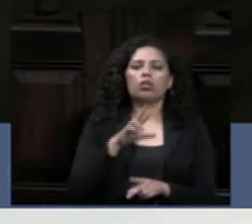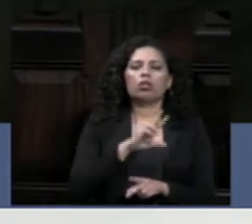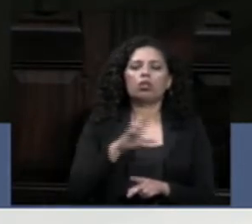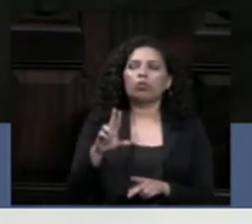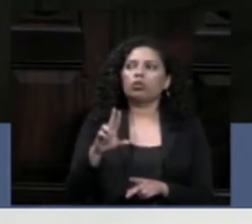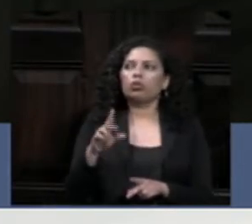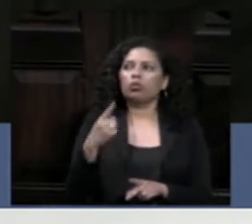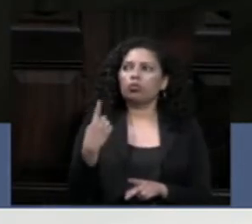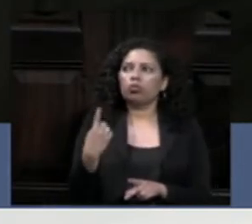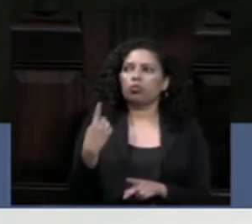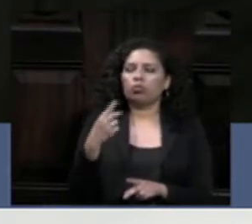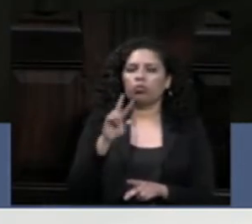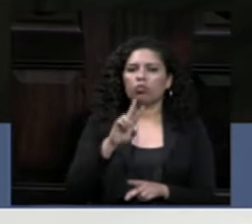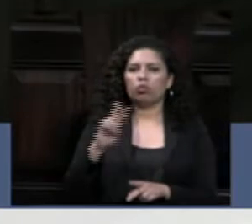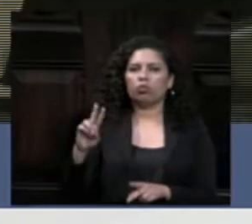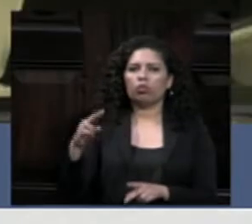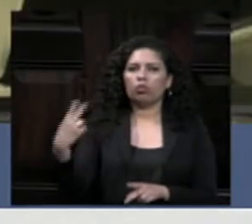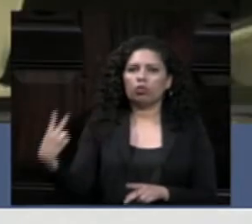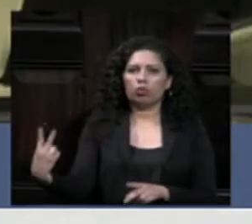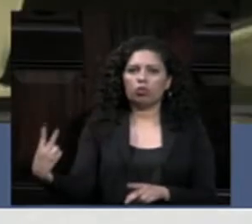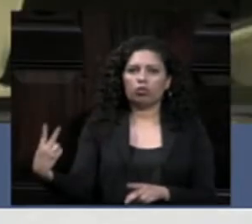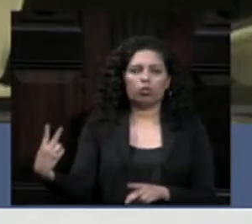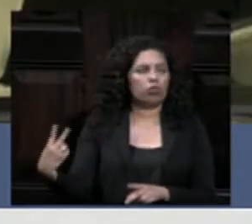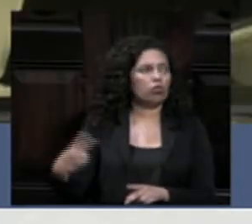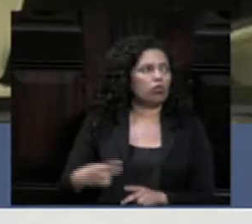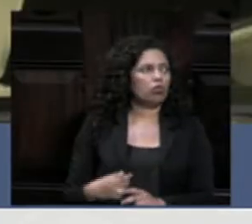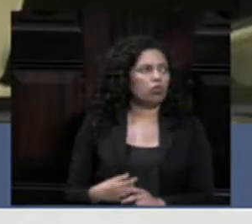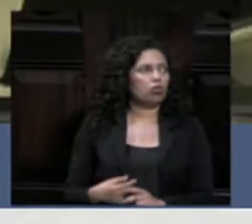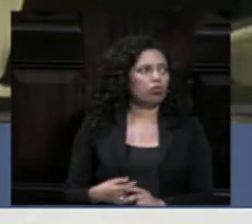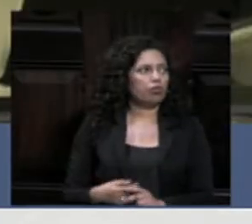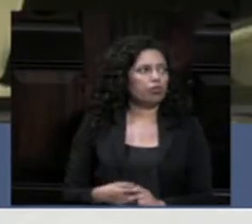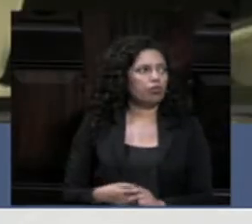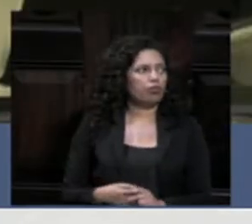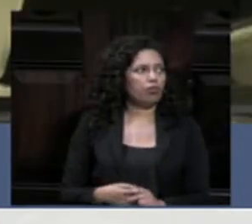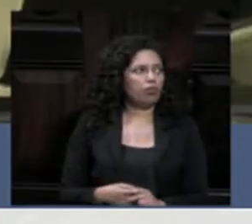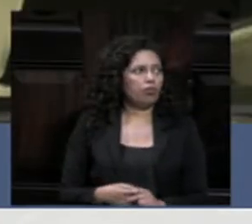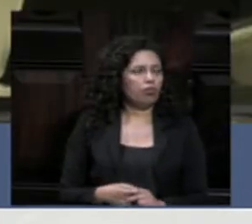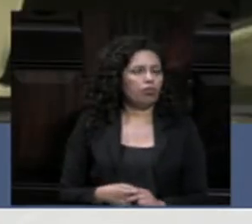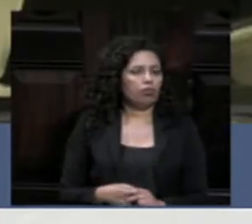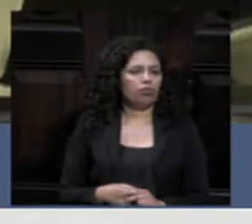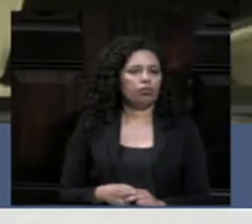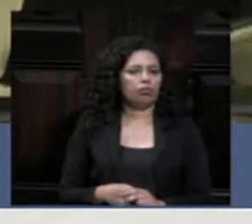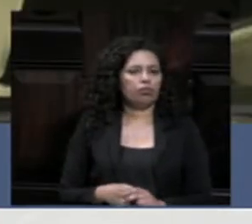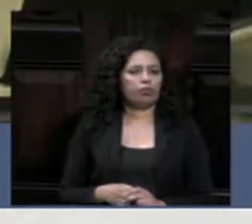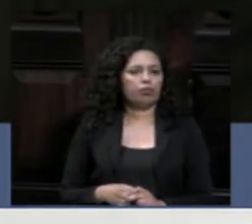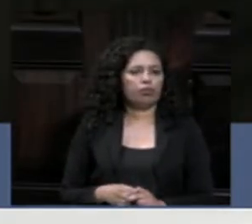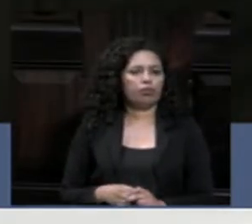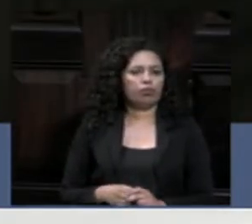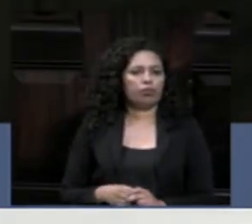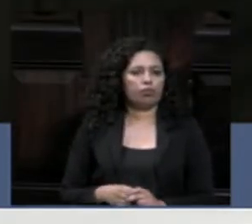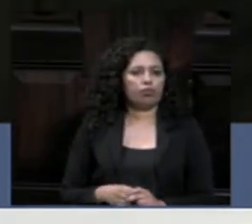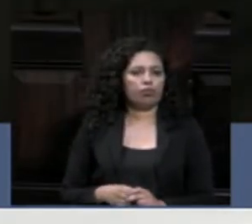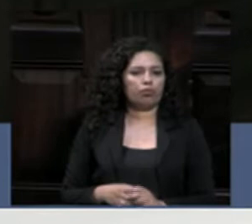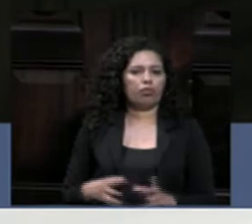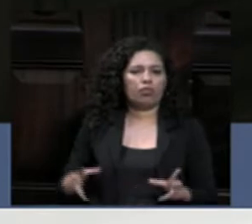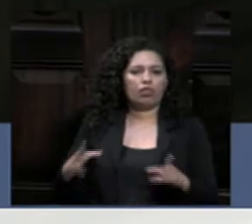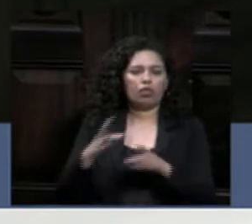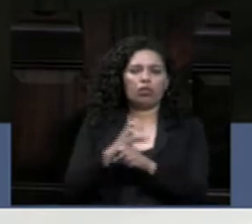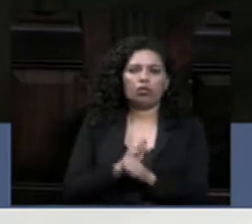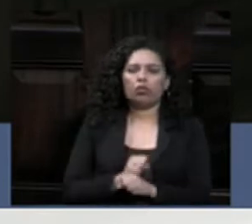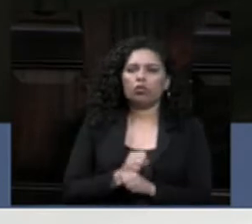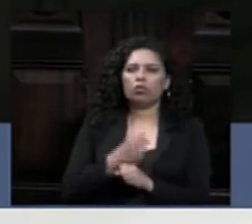fundo, as duas eram... Então, Vossa Excelência vai dar o parecer pela emenda e pelo artigo 1º, ok. Exatamente. Eu incorporo essas